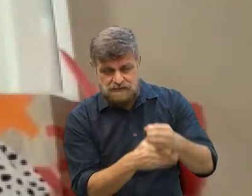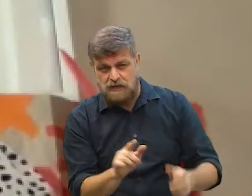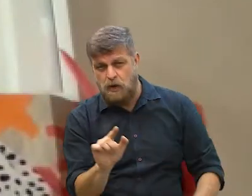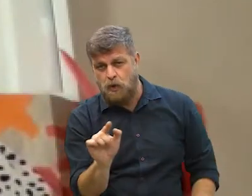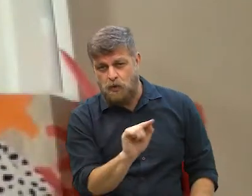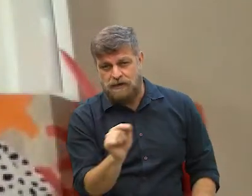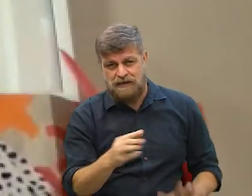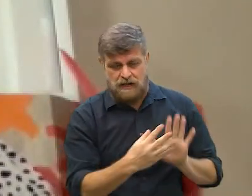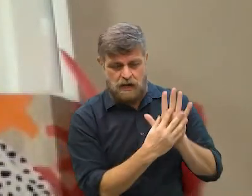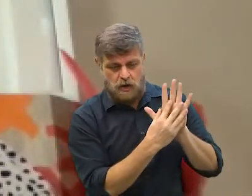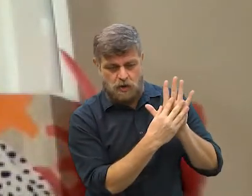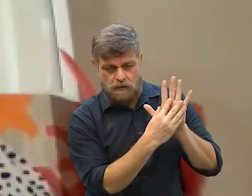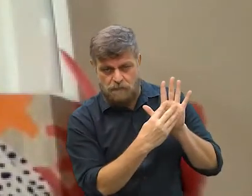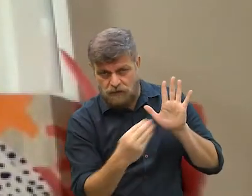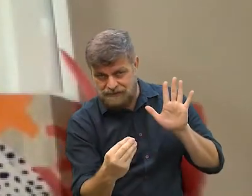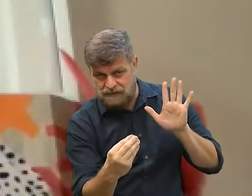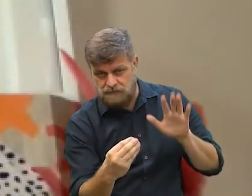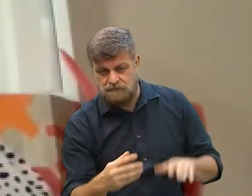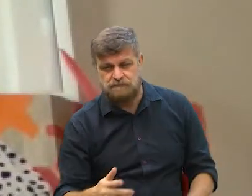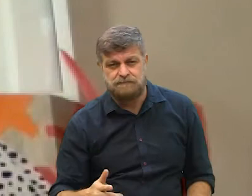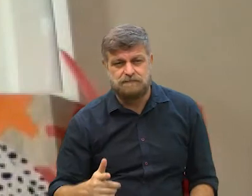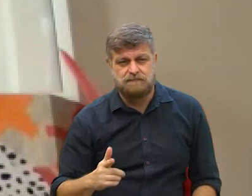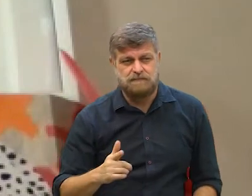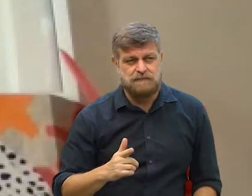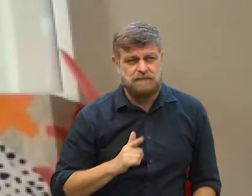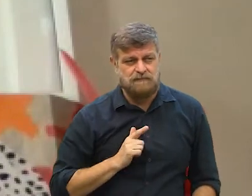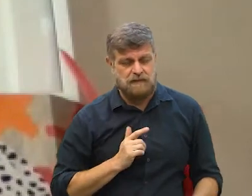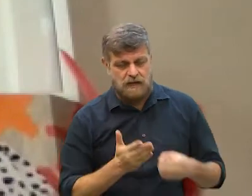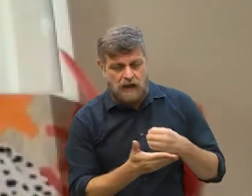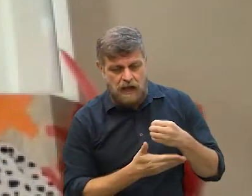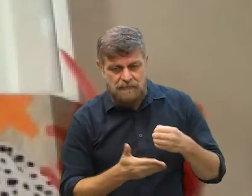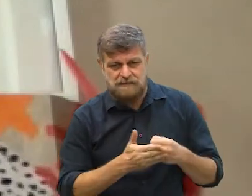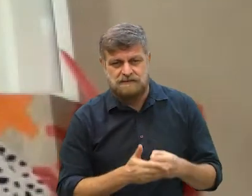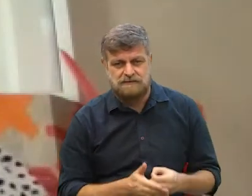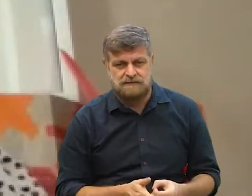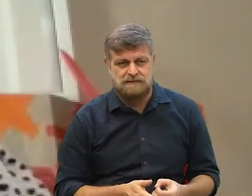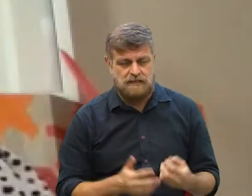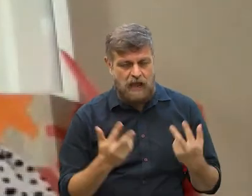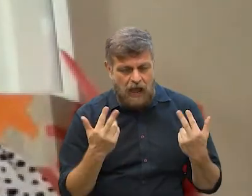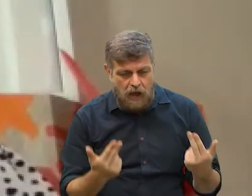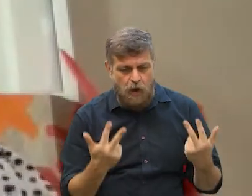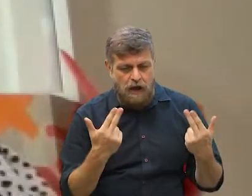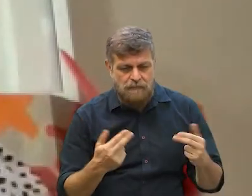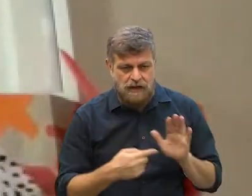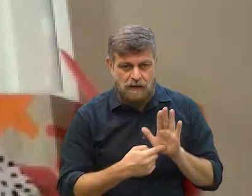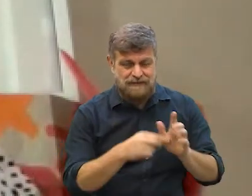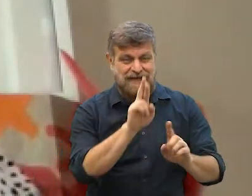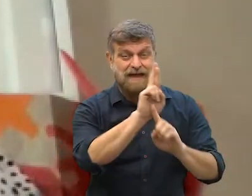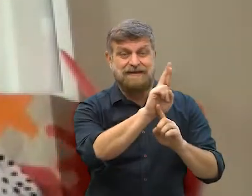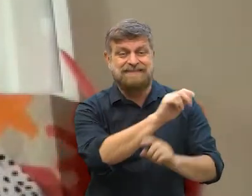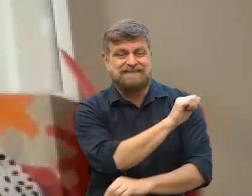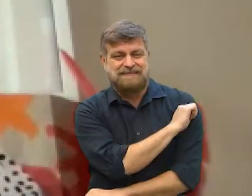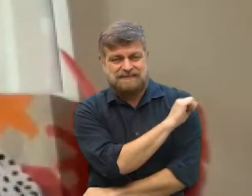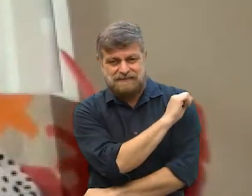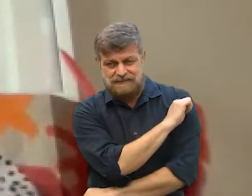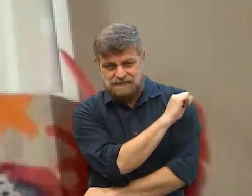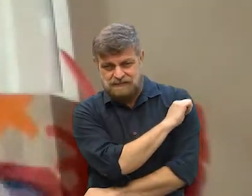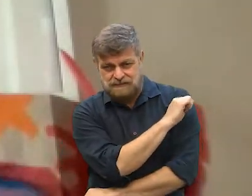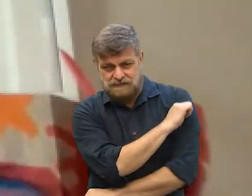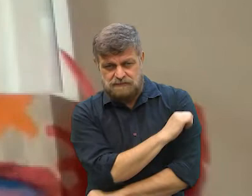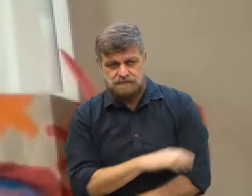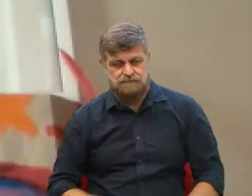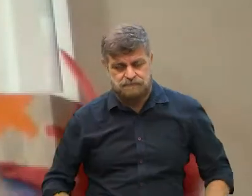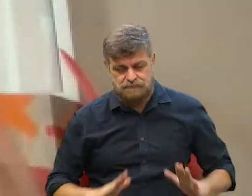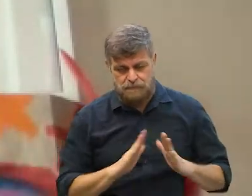no modelo no mar a reprodução de uma representação de aluno e